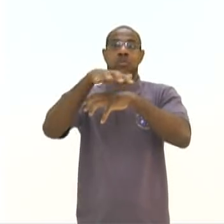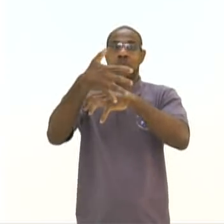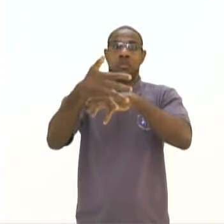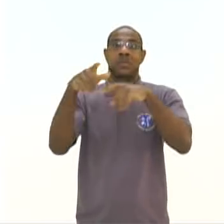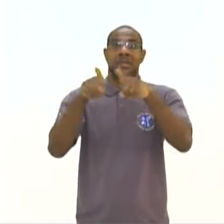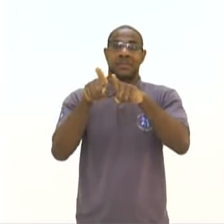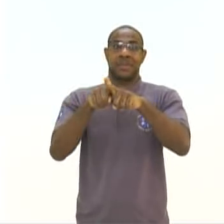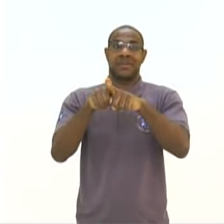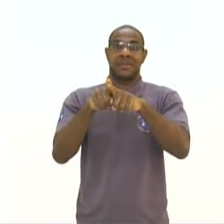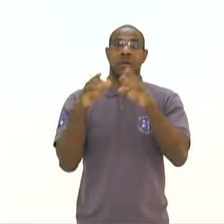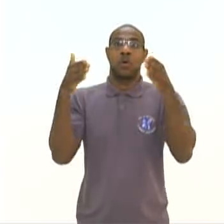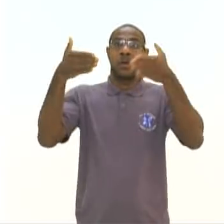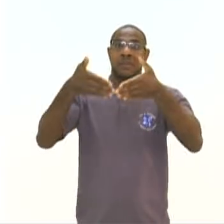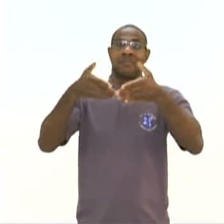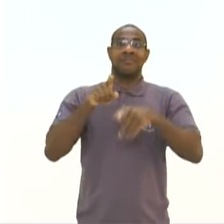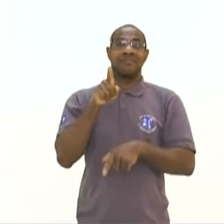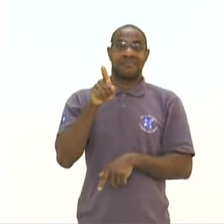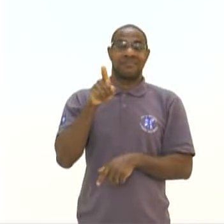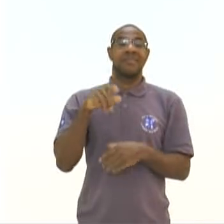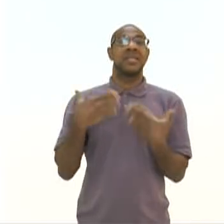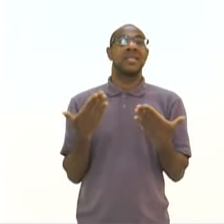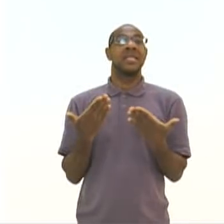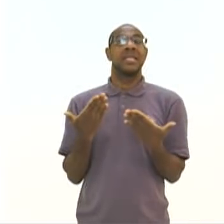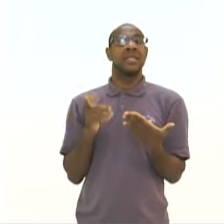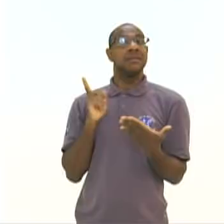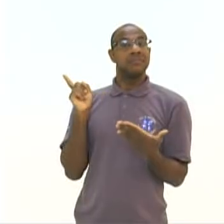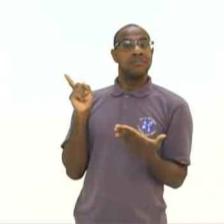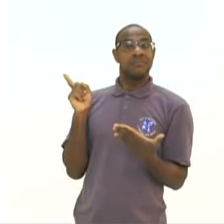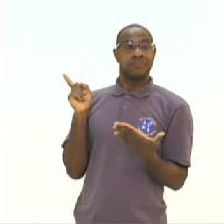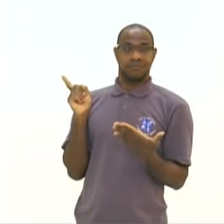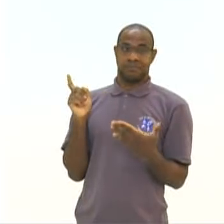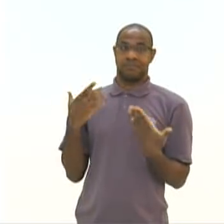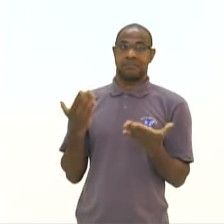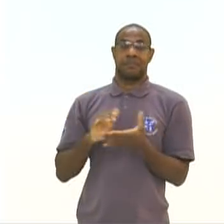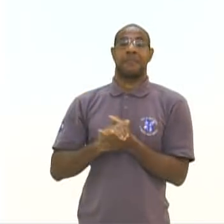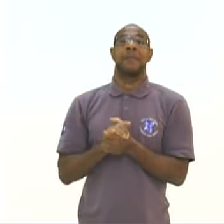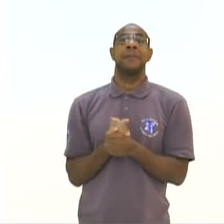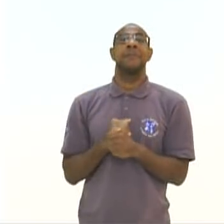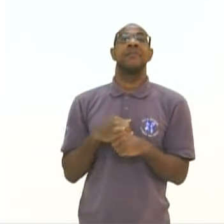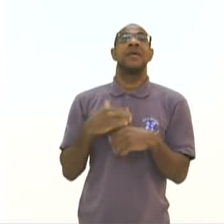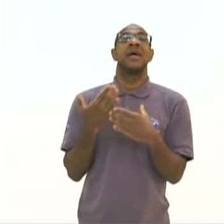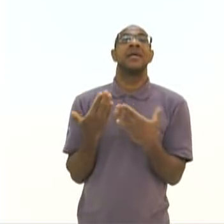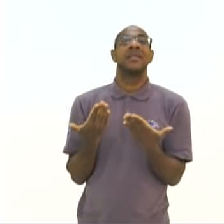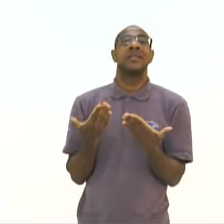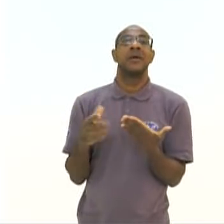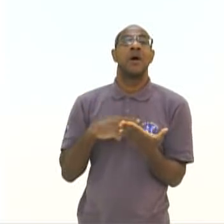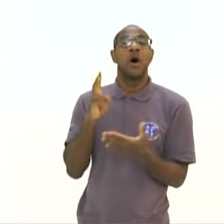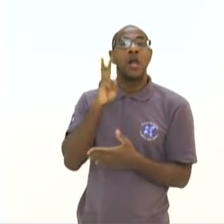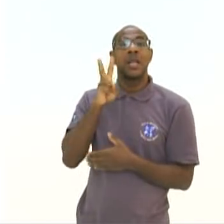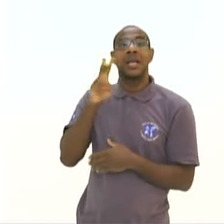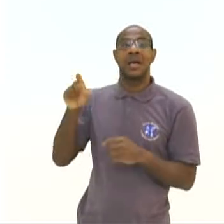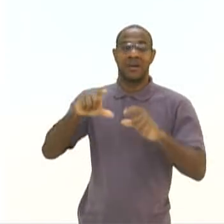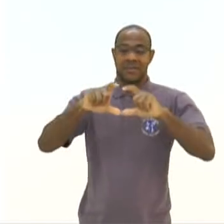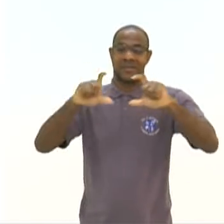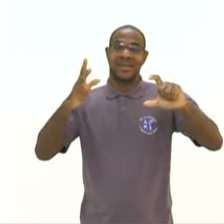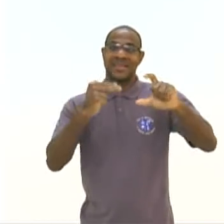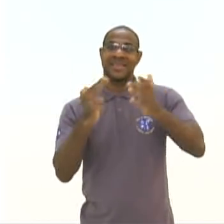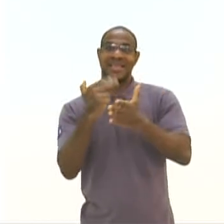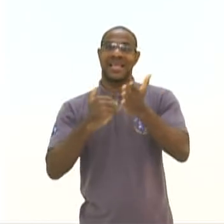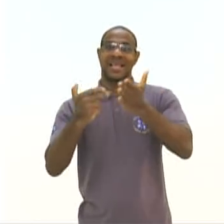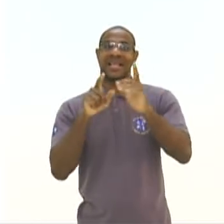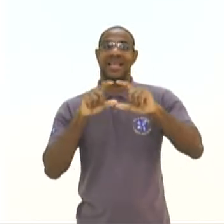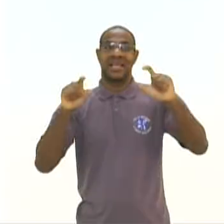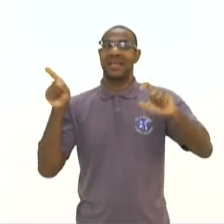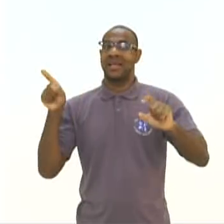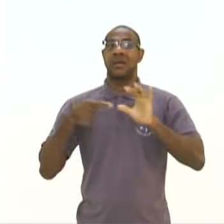estratosfera. Nas demais camadas, eles já vão acabando, vão diminuindo e ficando muito poucos. Então, olha que legal esse desenho que eu trago para vocês. É